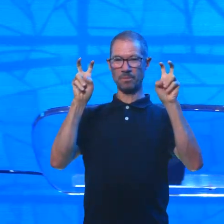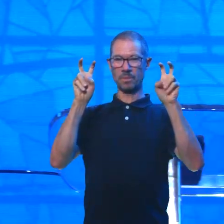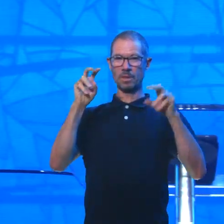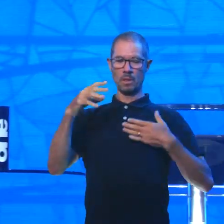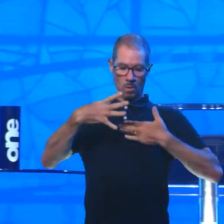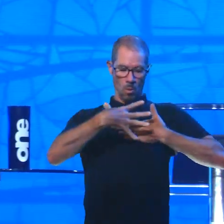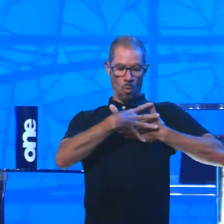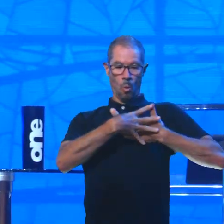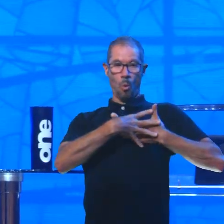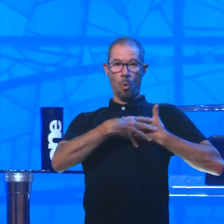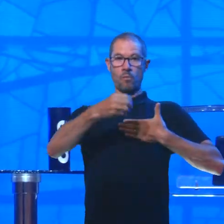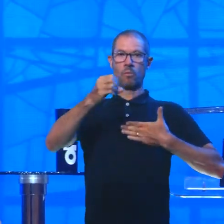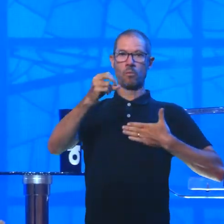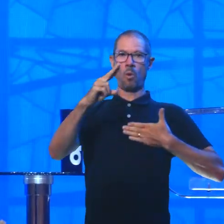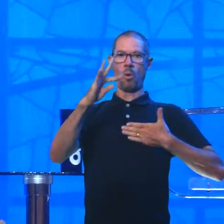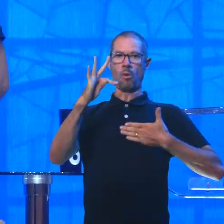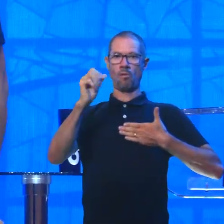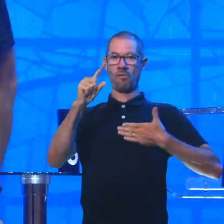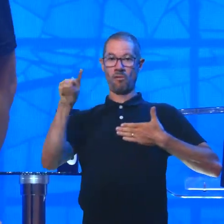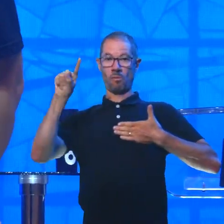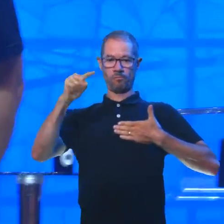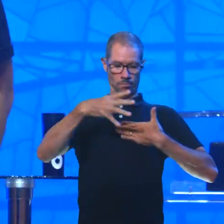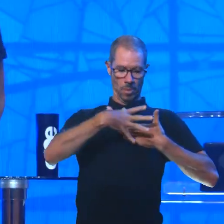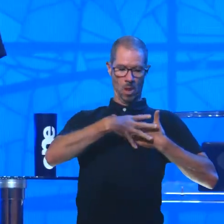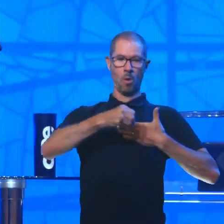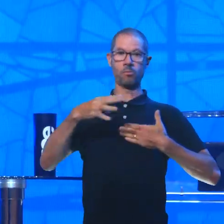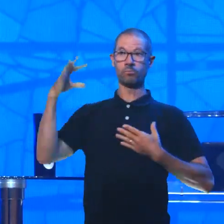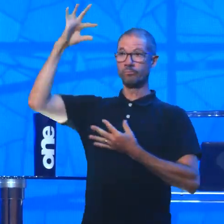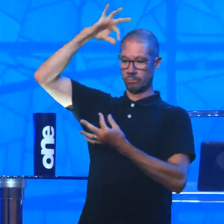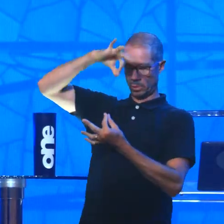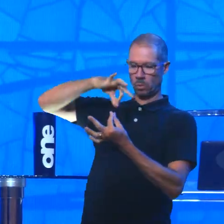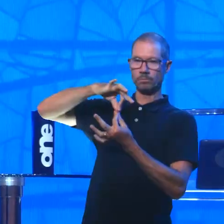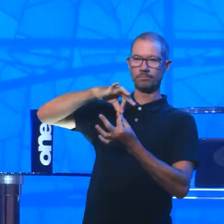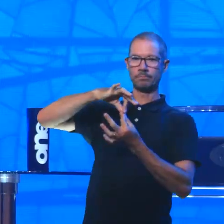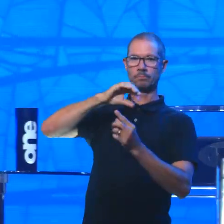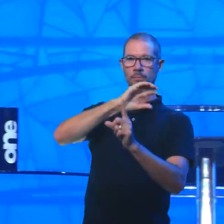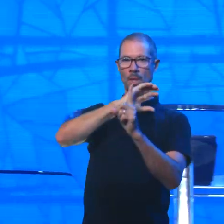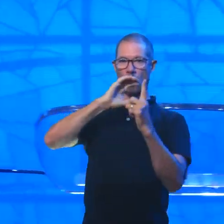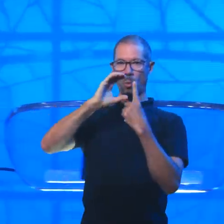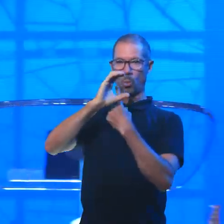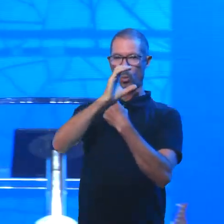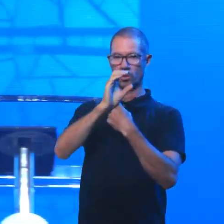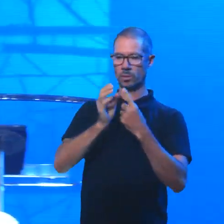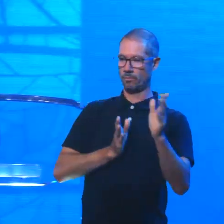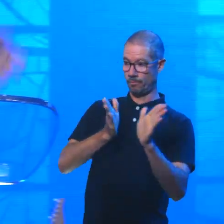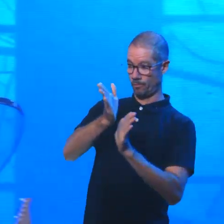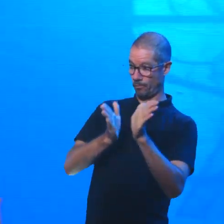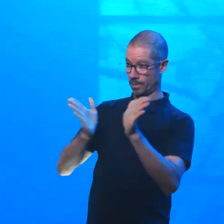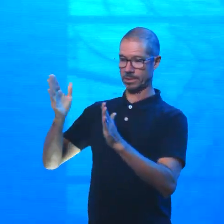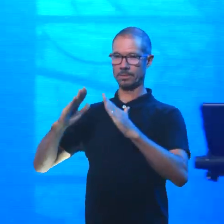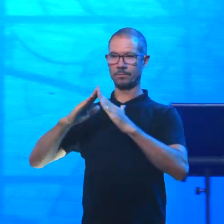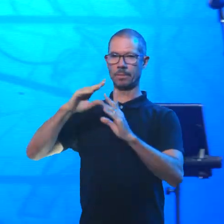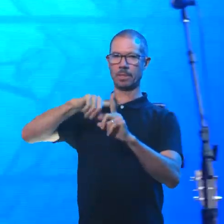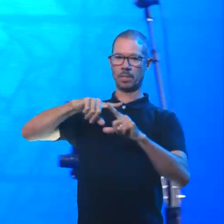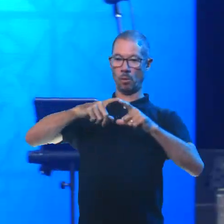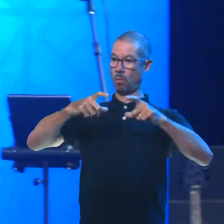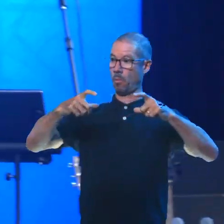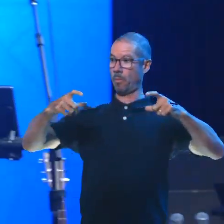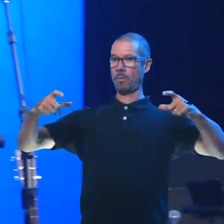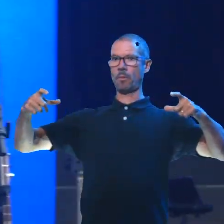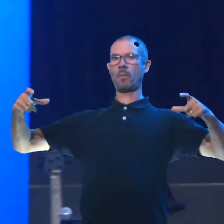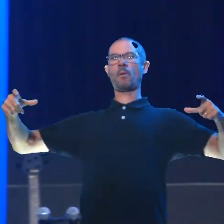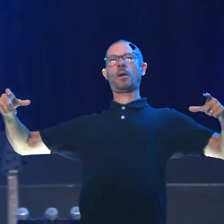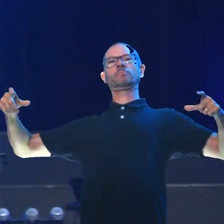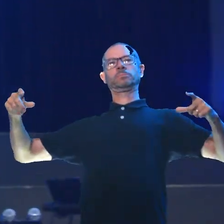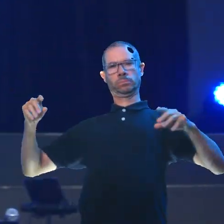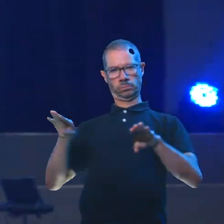órfãos espirituais. A cada dia que passa, o cristianismo tem avançado em cada vez mais lugares, as igrejas têm crescido, mas cada vez